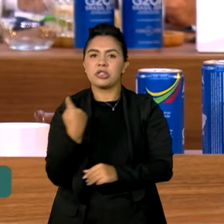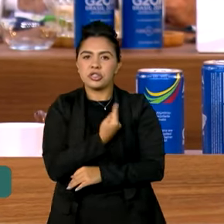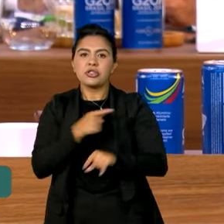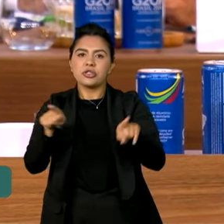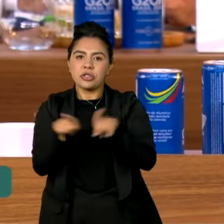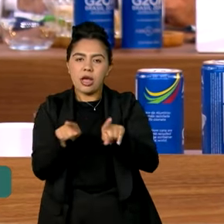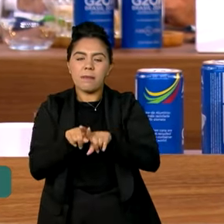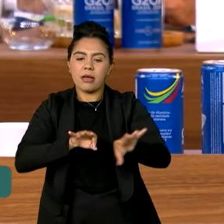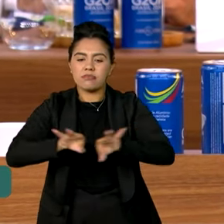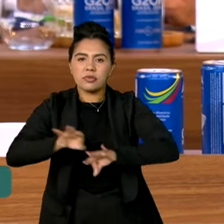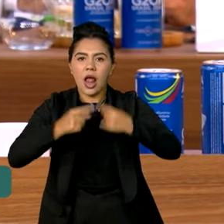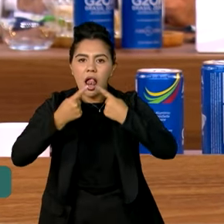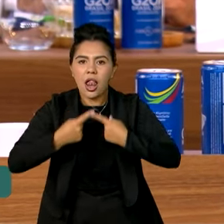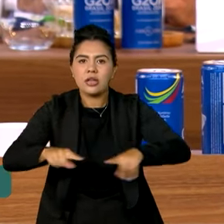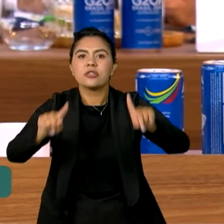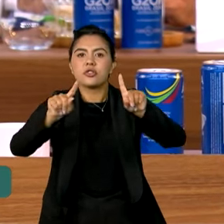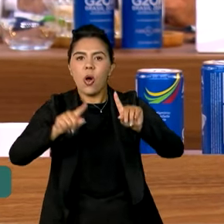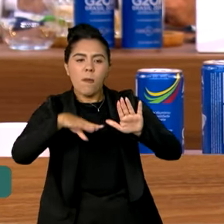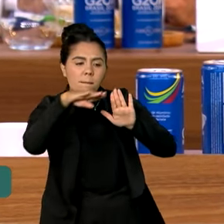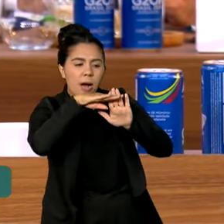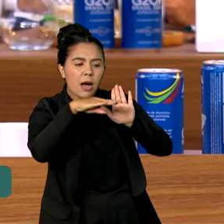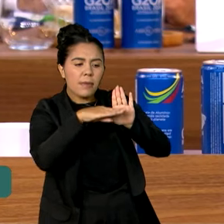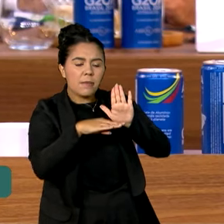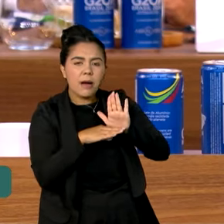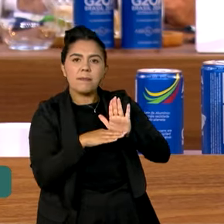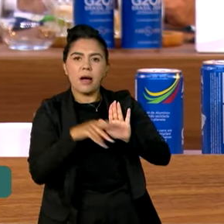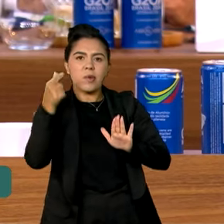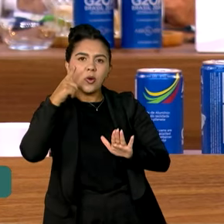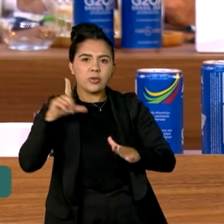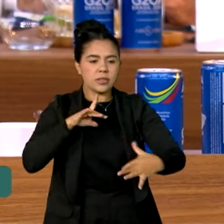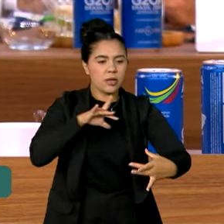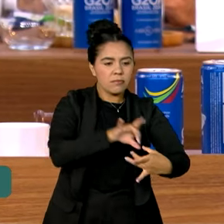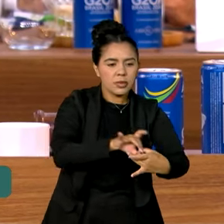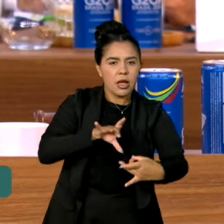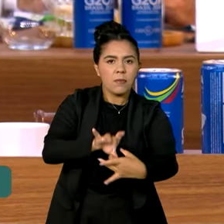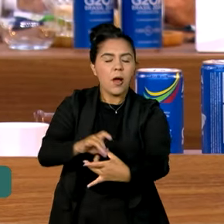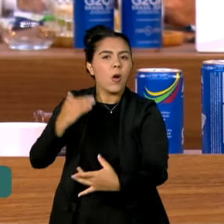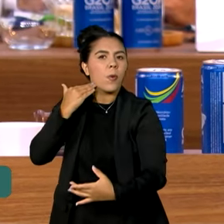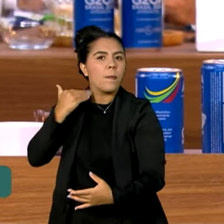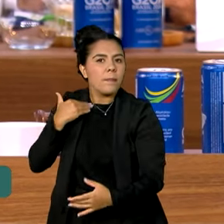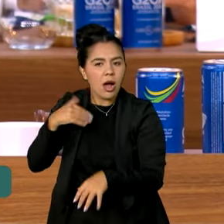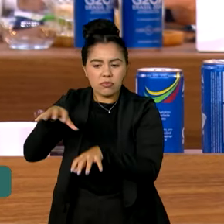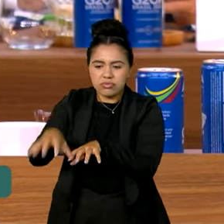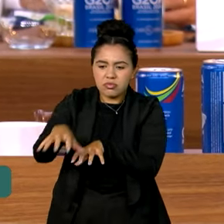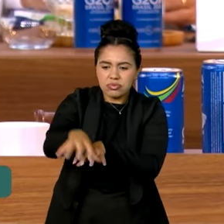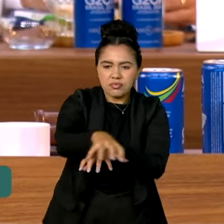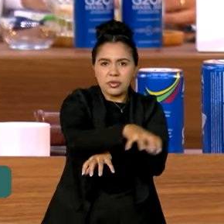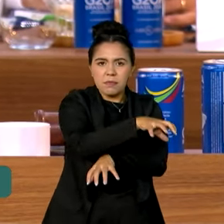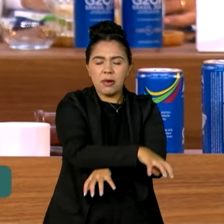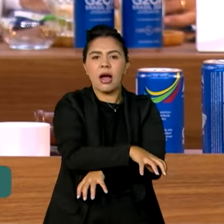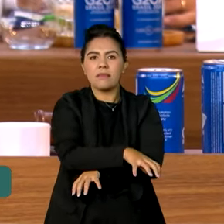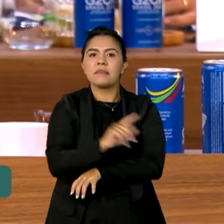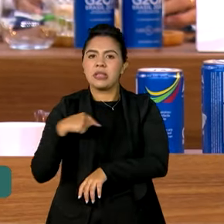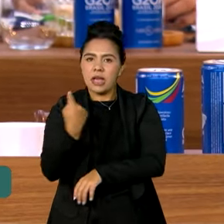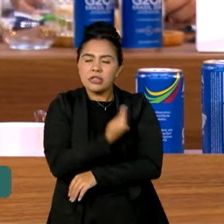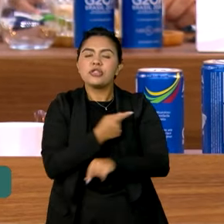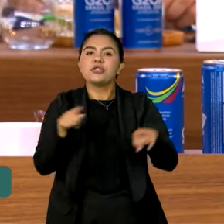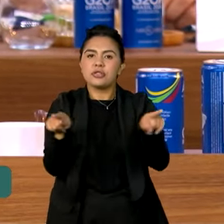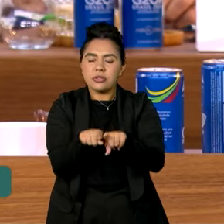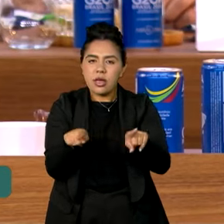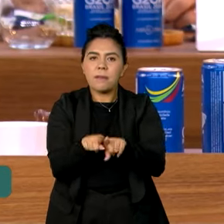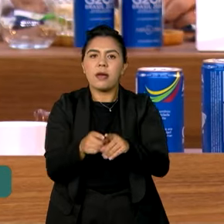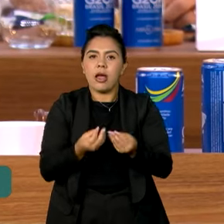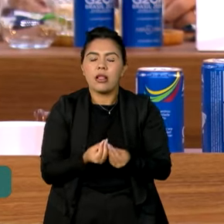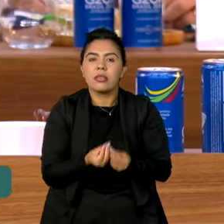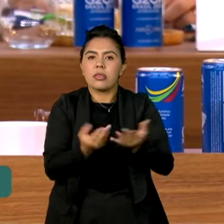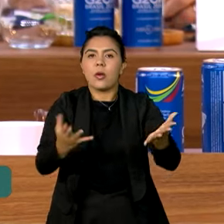bancos multilaterais de desenvolvimento melhores, maiores e mais eficazes. E demos voz aos